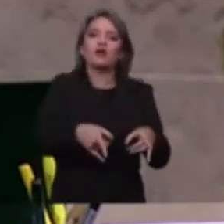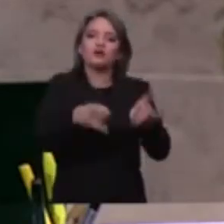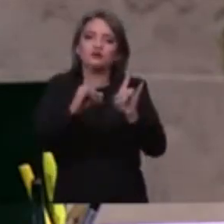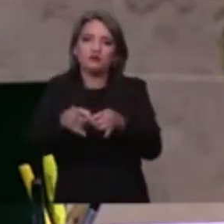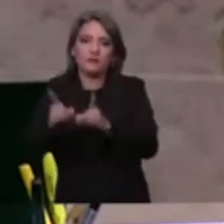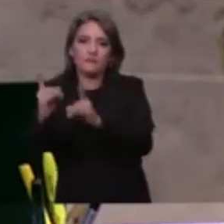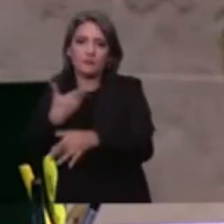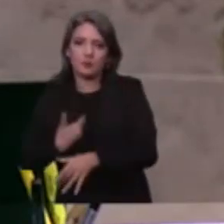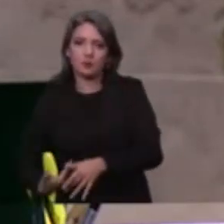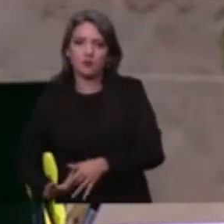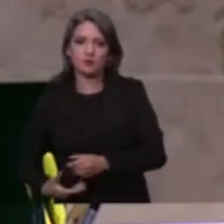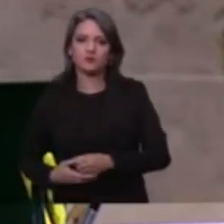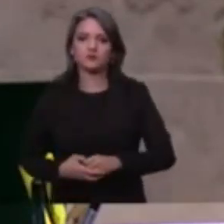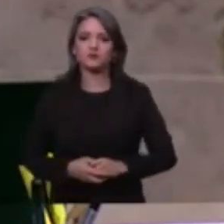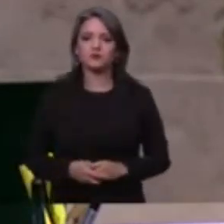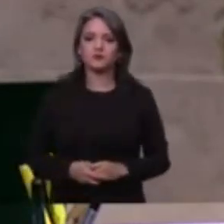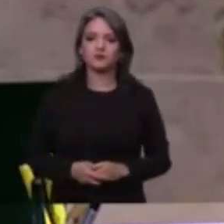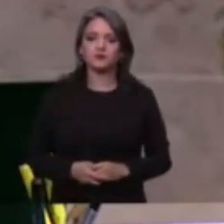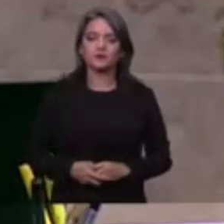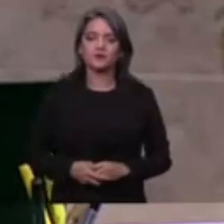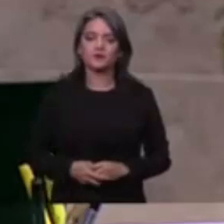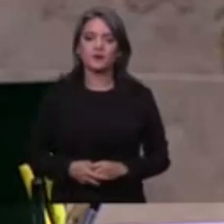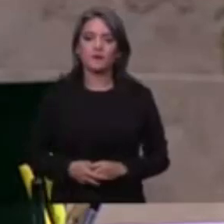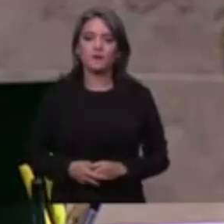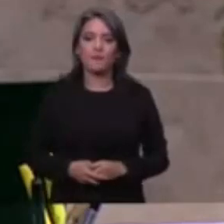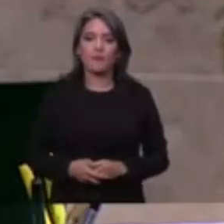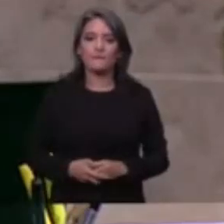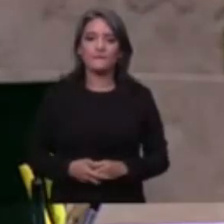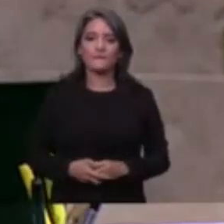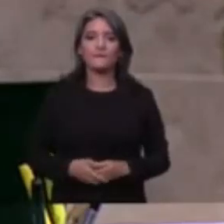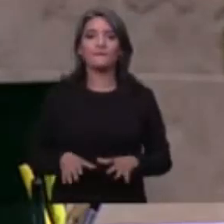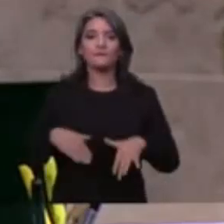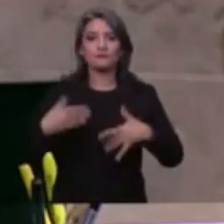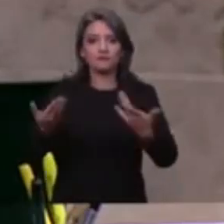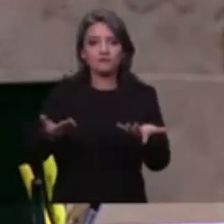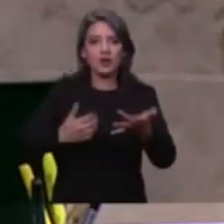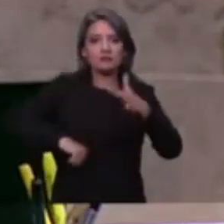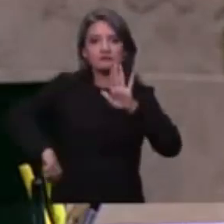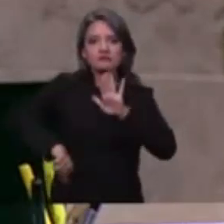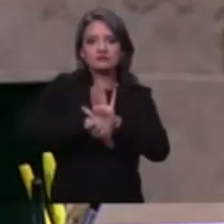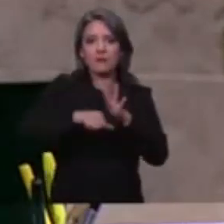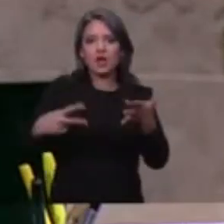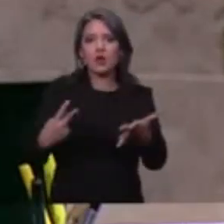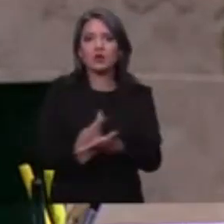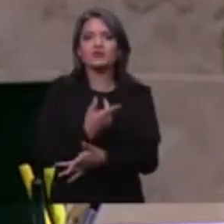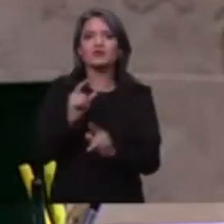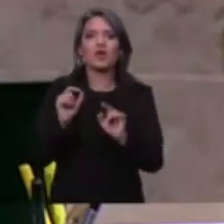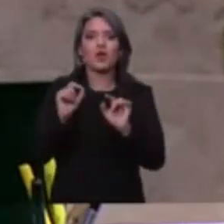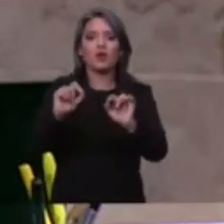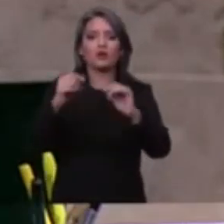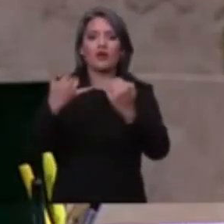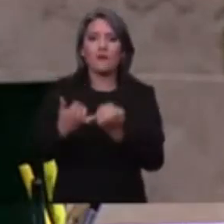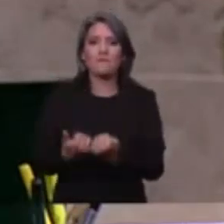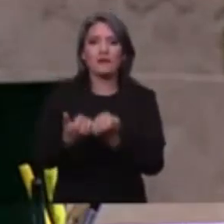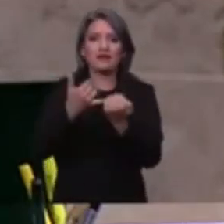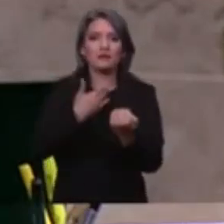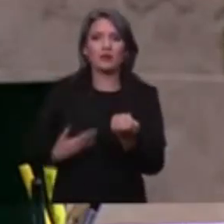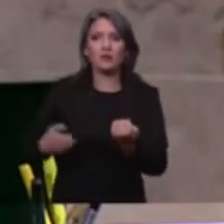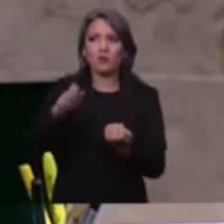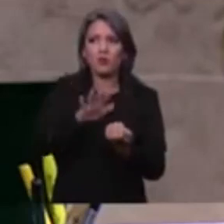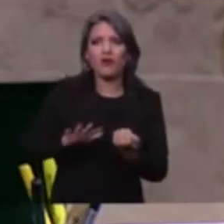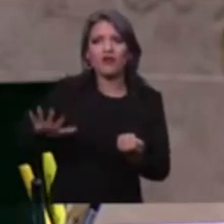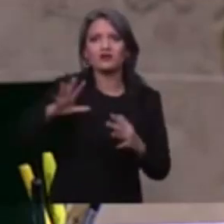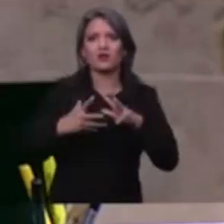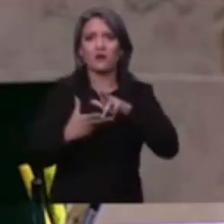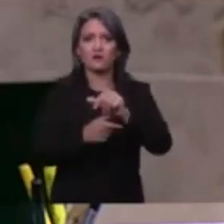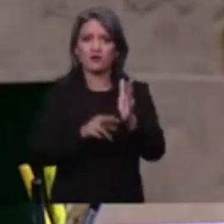públicos. O resultado da ação delitosa foi infausto ao patrimônio público nacional e mundial.